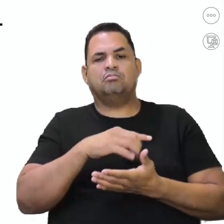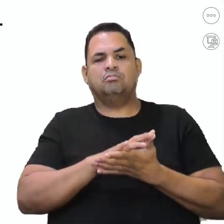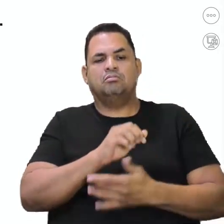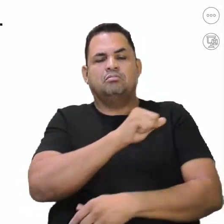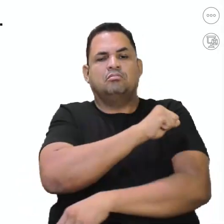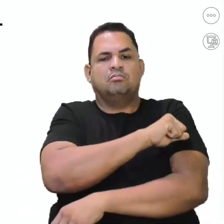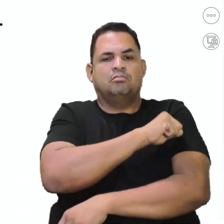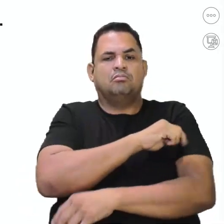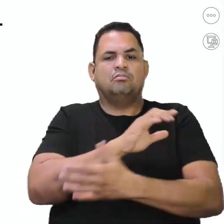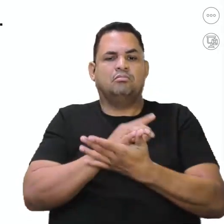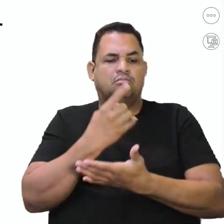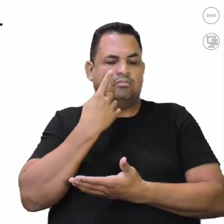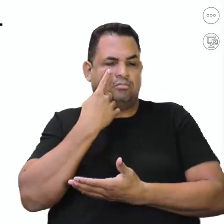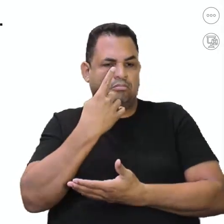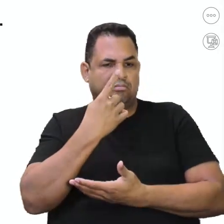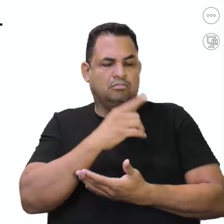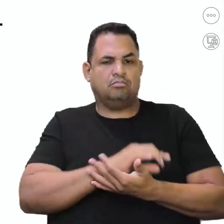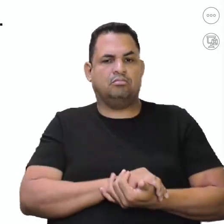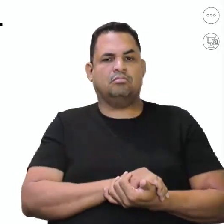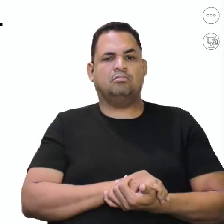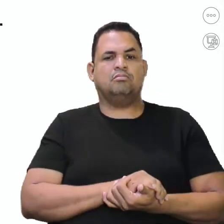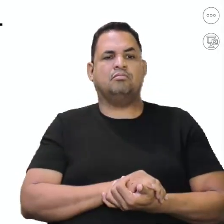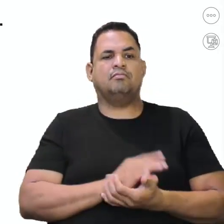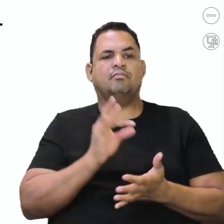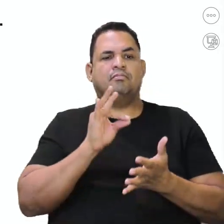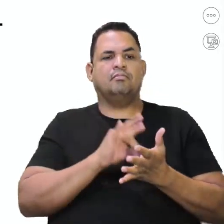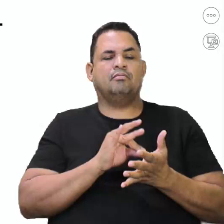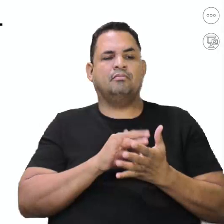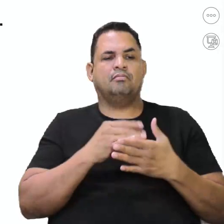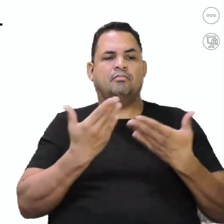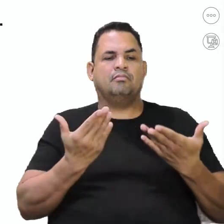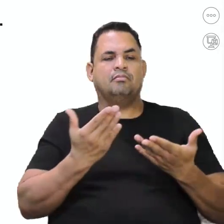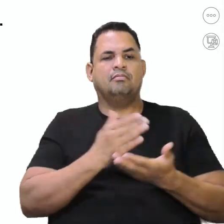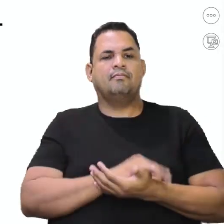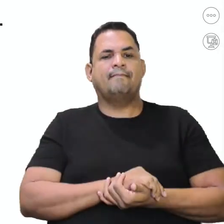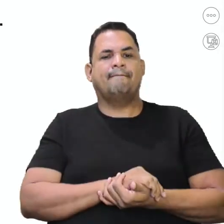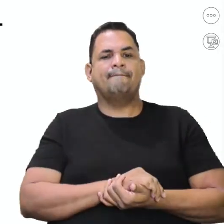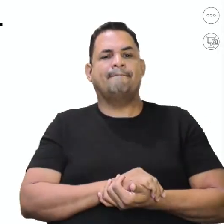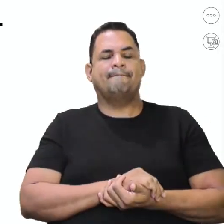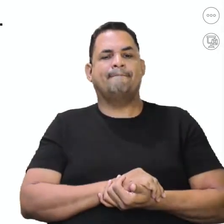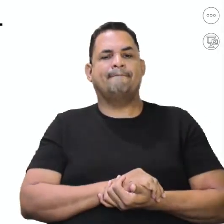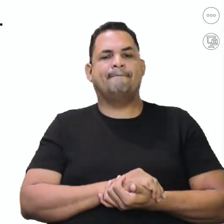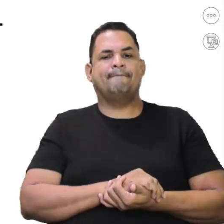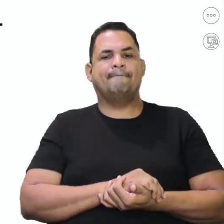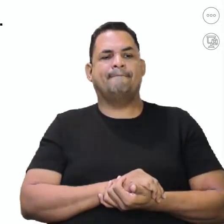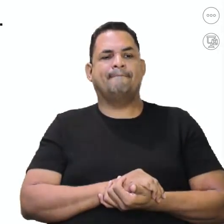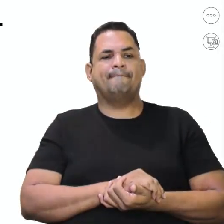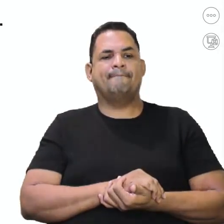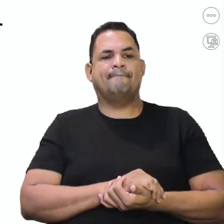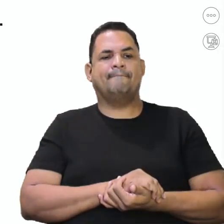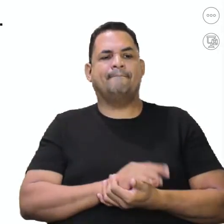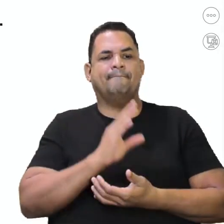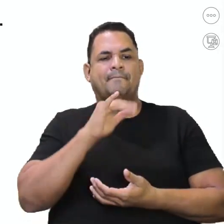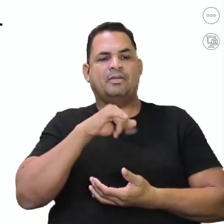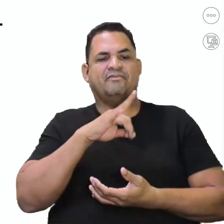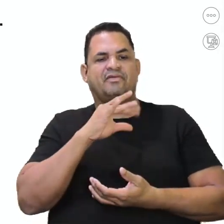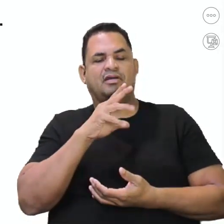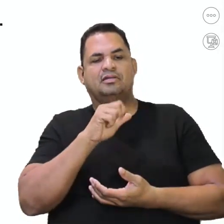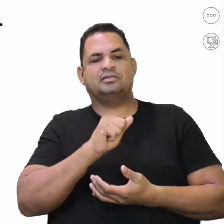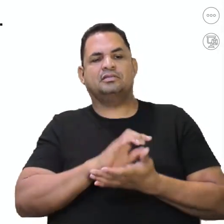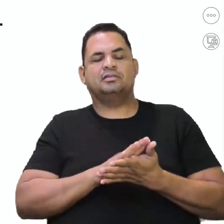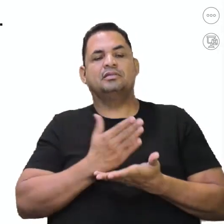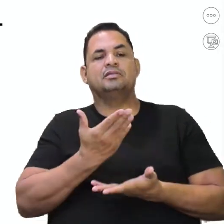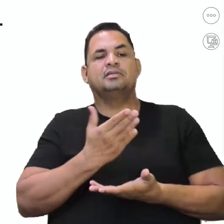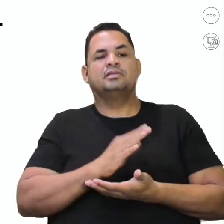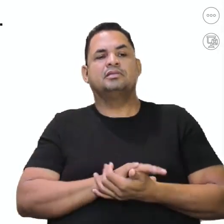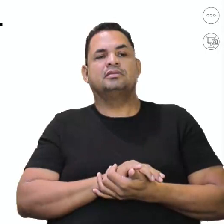de Janeiro. É só ir lá onde tem Rio de Janeiro e ver se realmente viajaram ou não para a lua de mel, para o Rio de Janeiro. Mafalda, como eu falei para